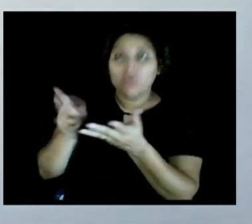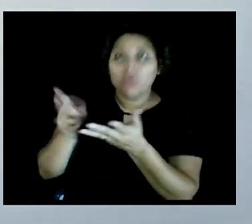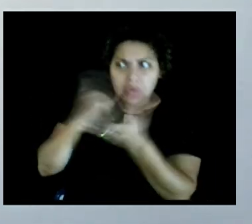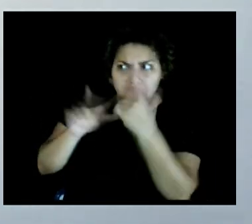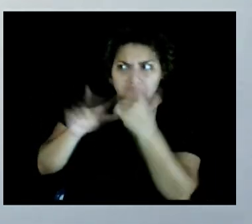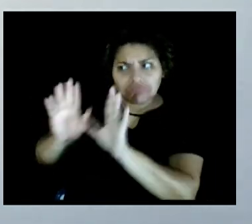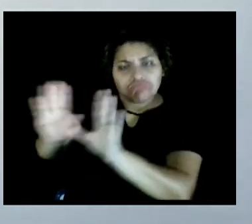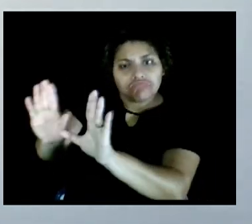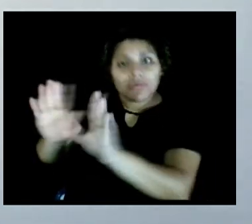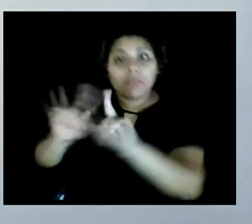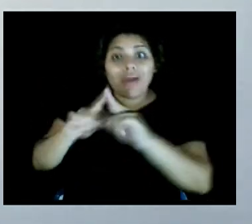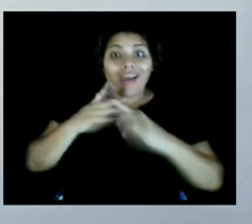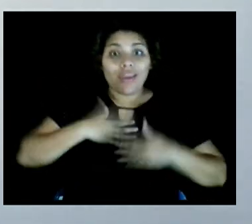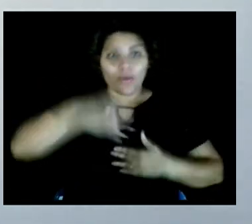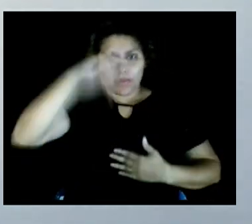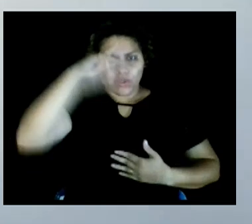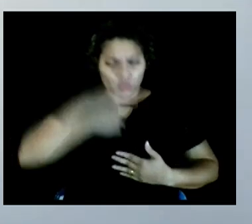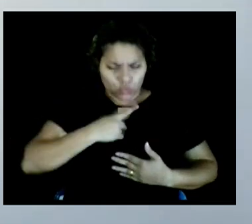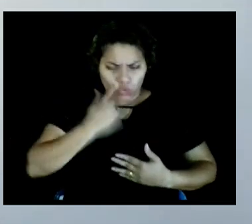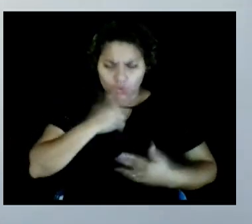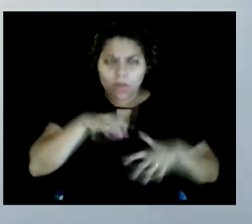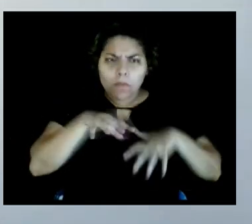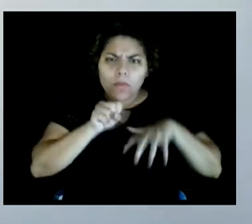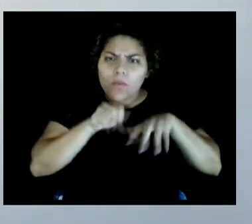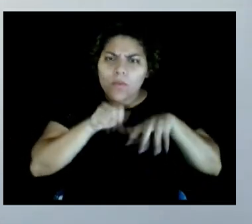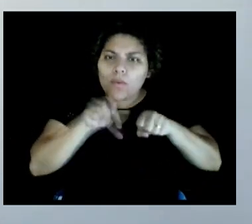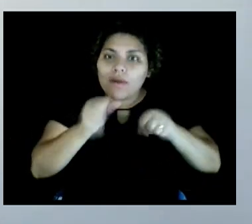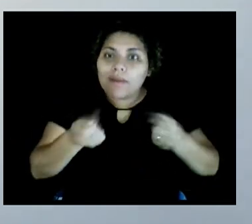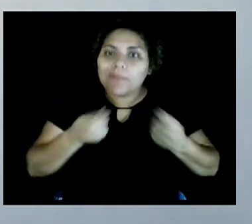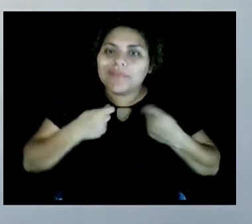para você, faz bem para você.